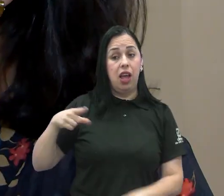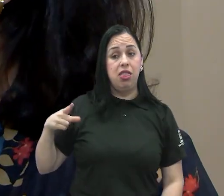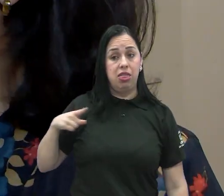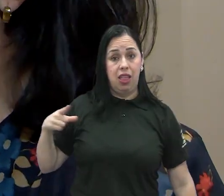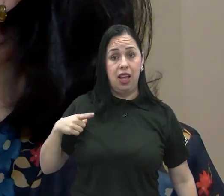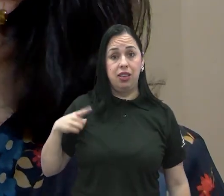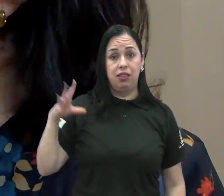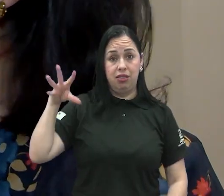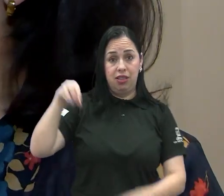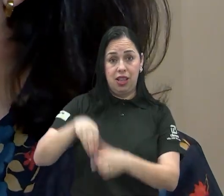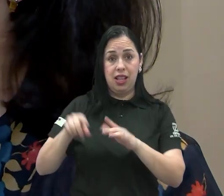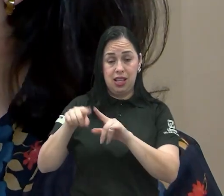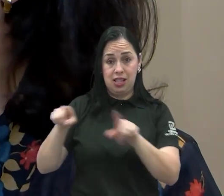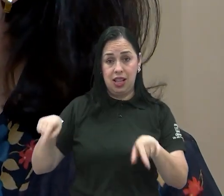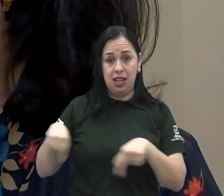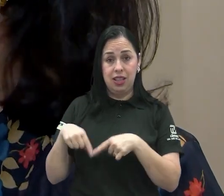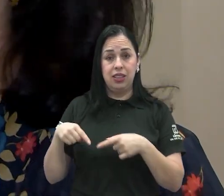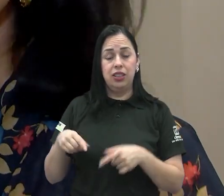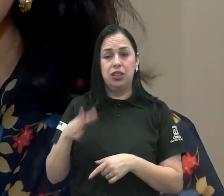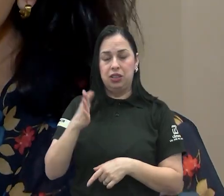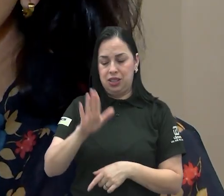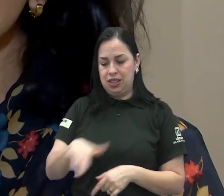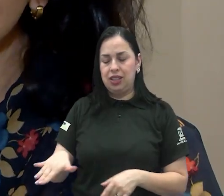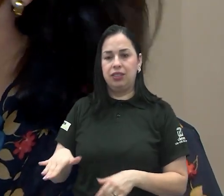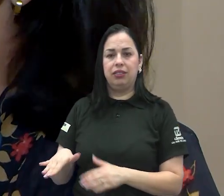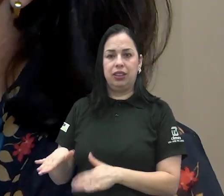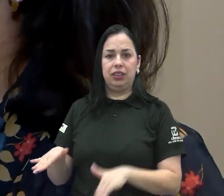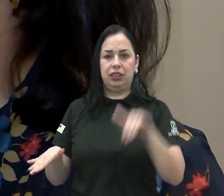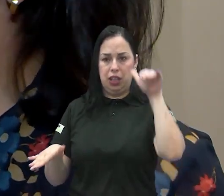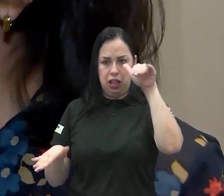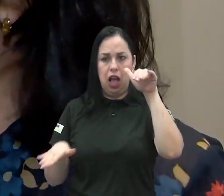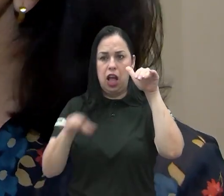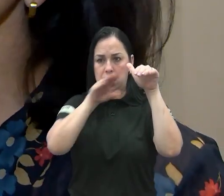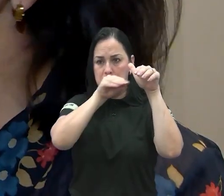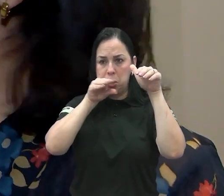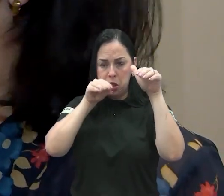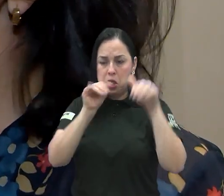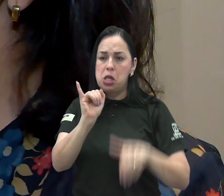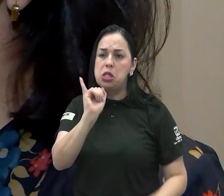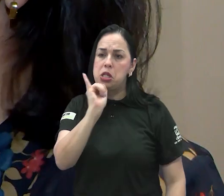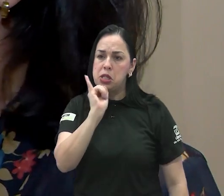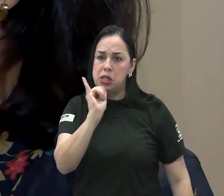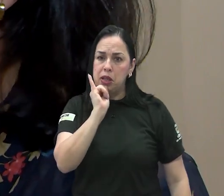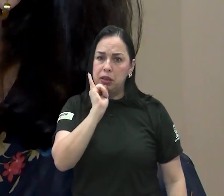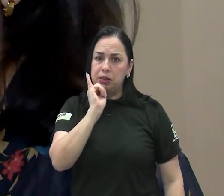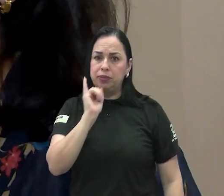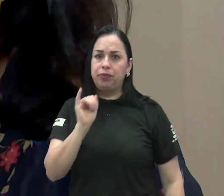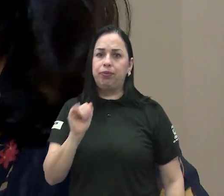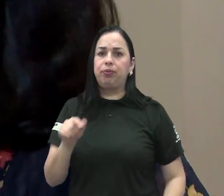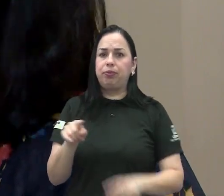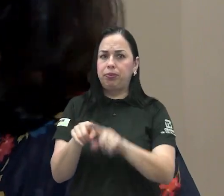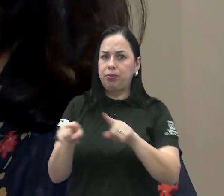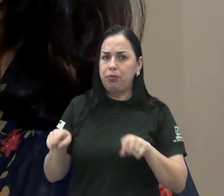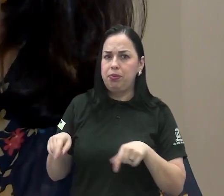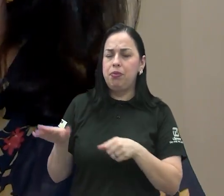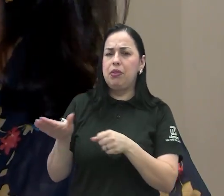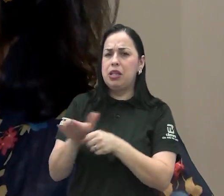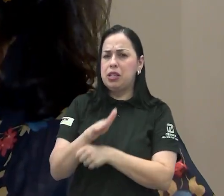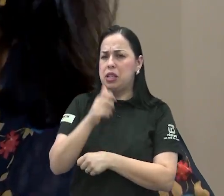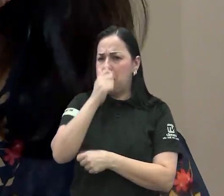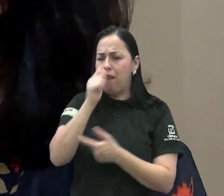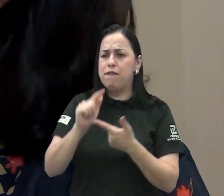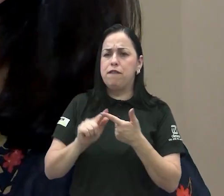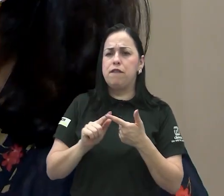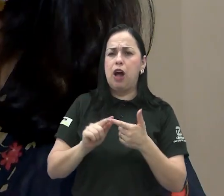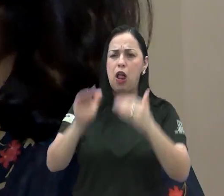estão enfrentando hoje em sala de aula, desde o infantil até adolescente, por exemplo, de salas